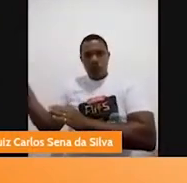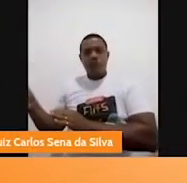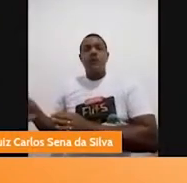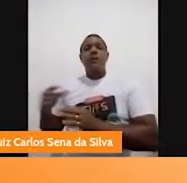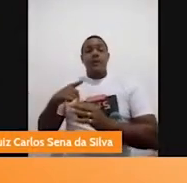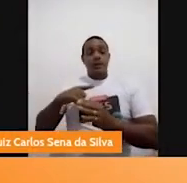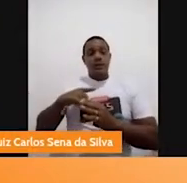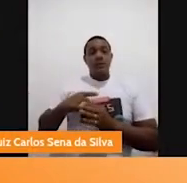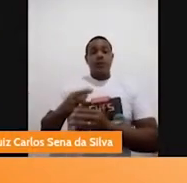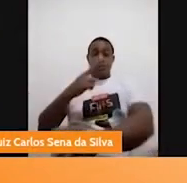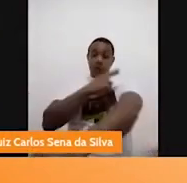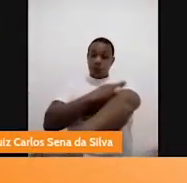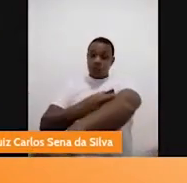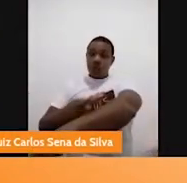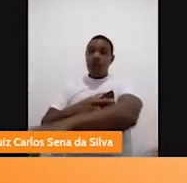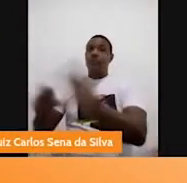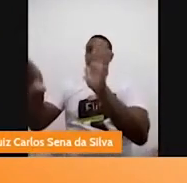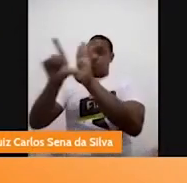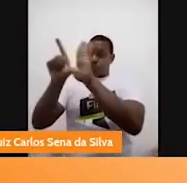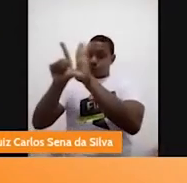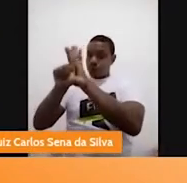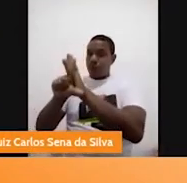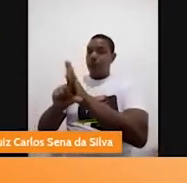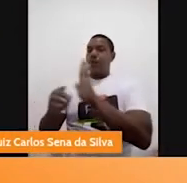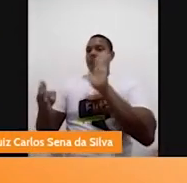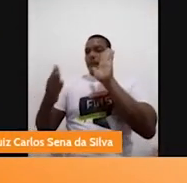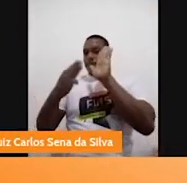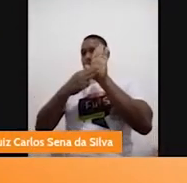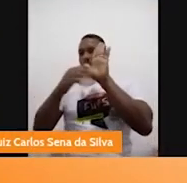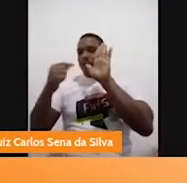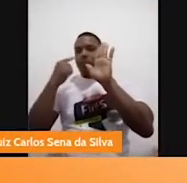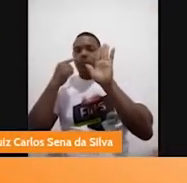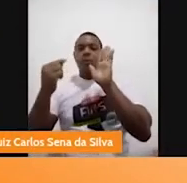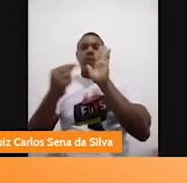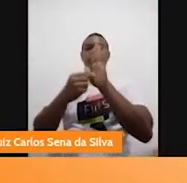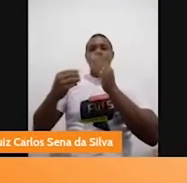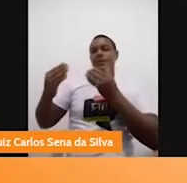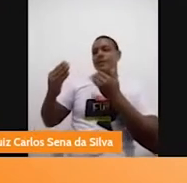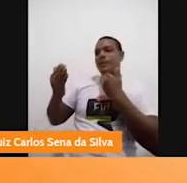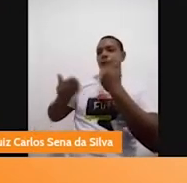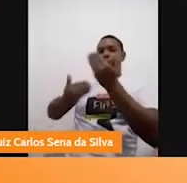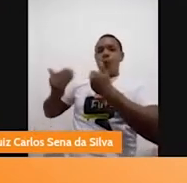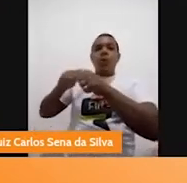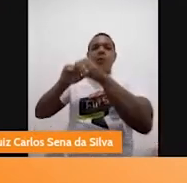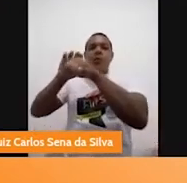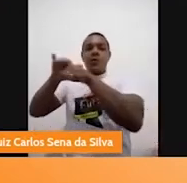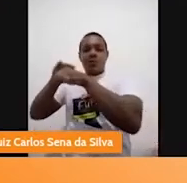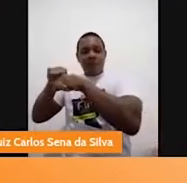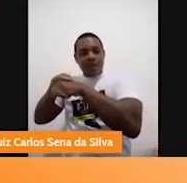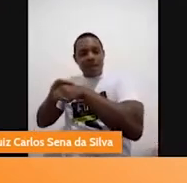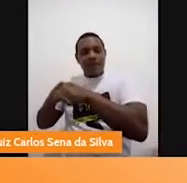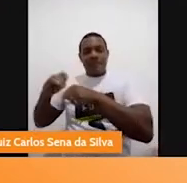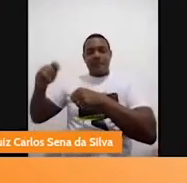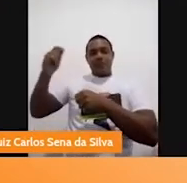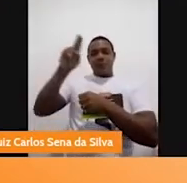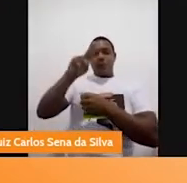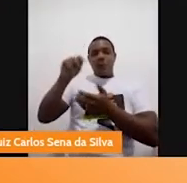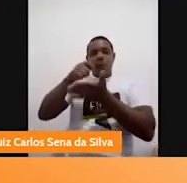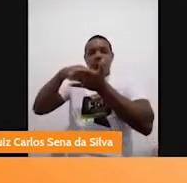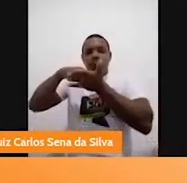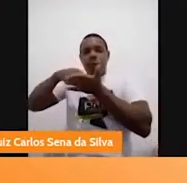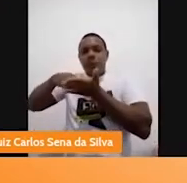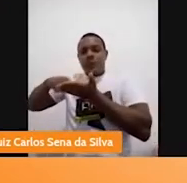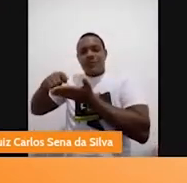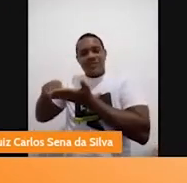protocolos, visita a escola, apresenta o livro, conversa com as crianças, faz uma sessão de autógrafos ali. E a gente tem feito